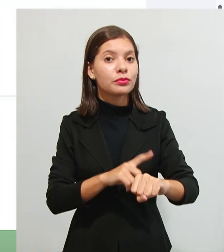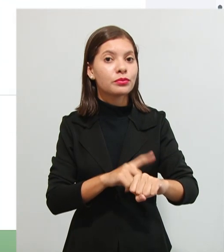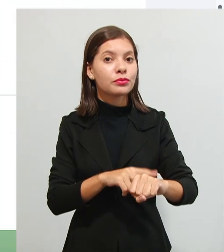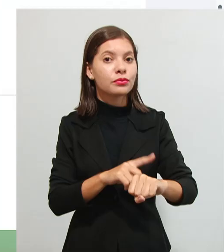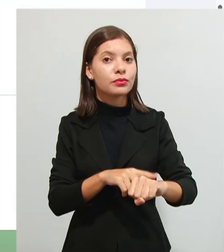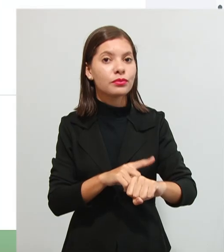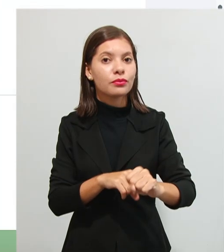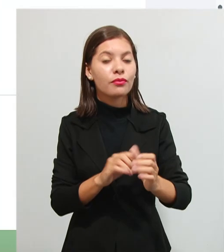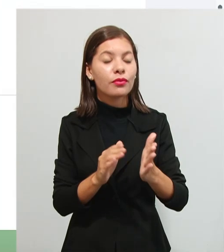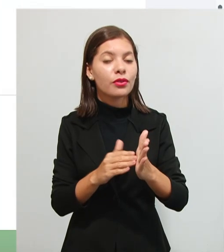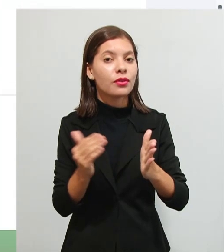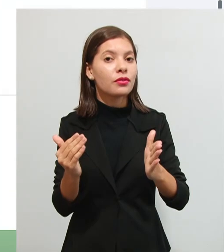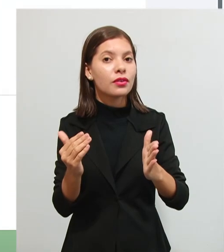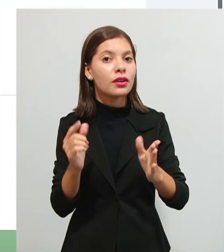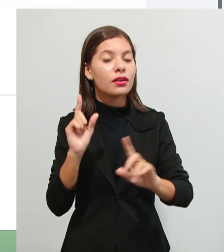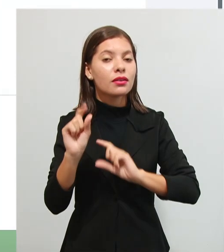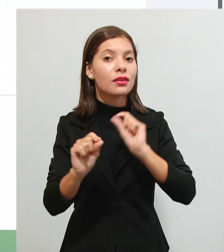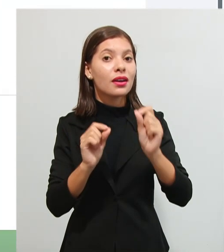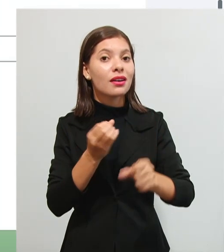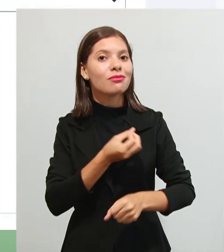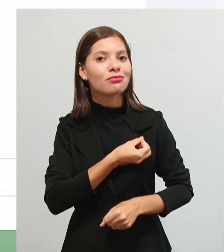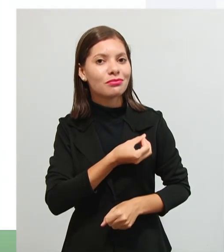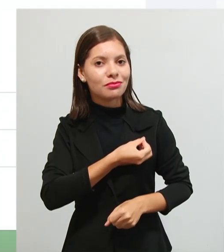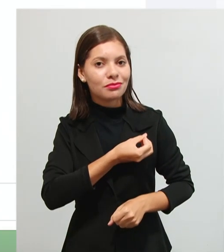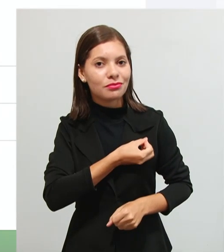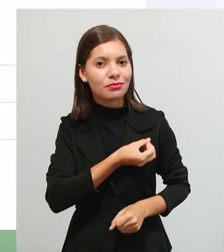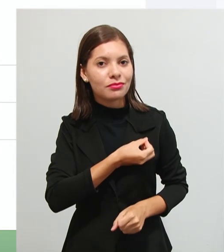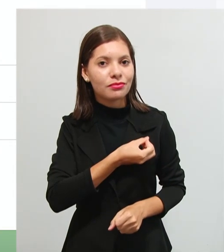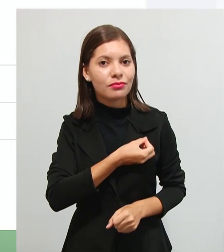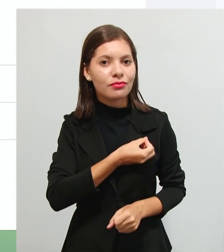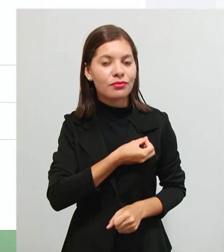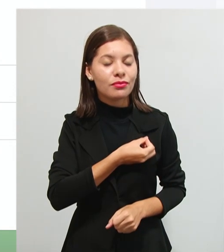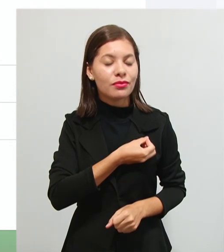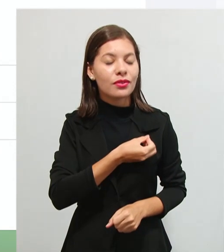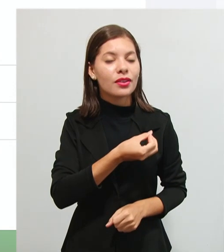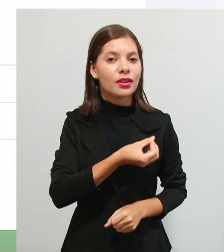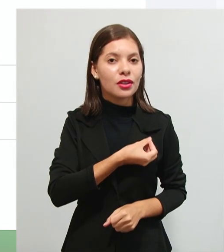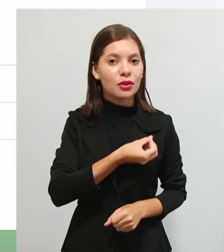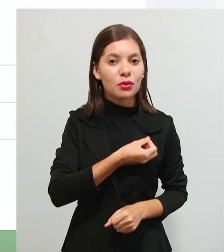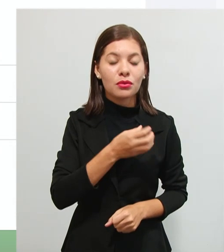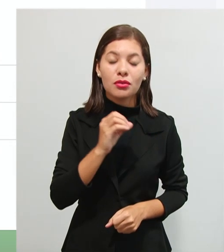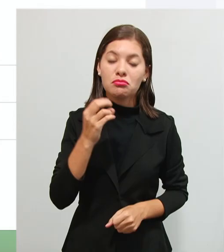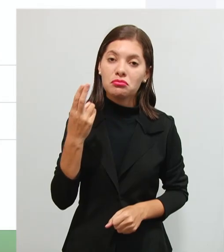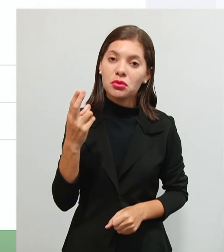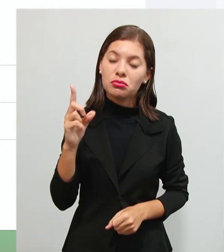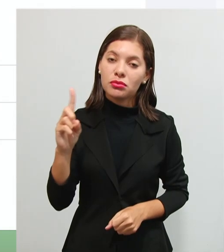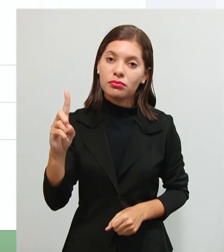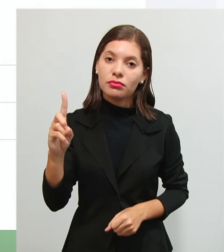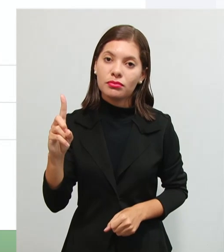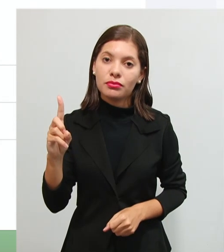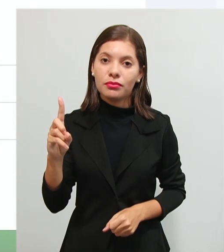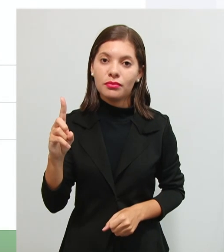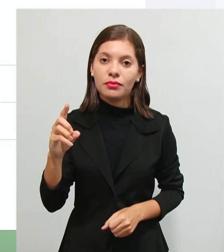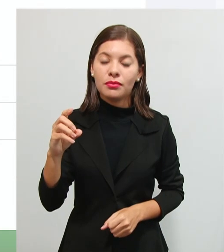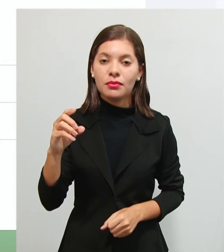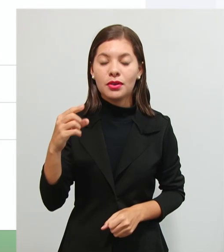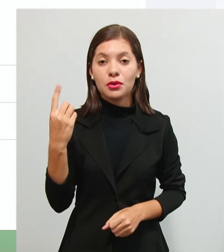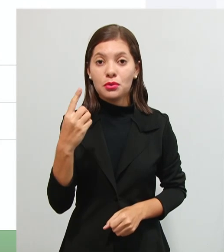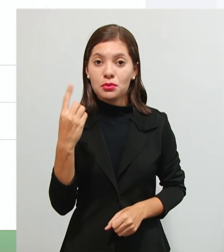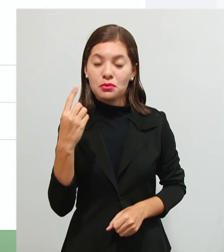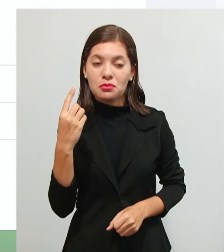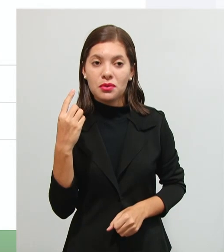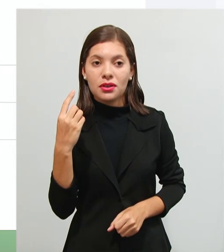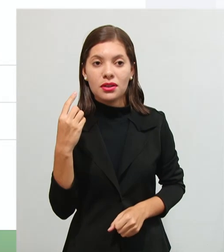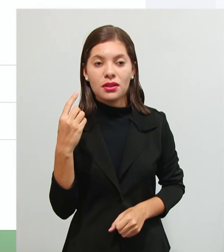vai a prova e que nota vai estar valendo. Se vai estar valendo nota ou não. se ele pode ter mais de uma tentativa ou